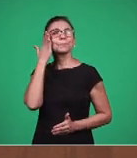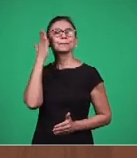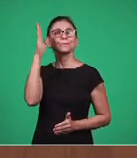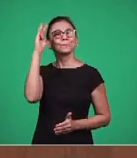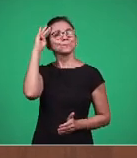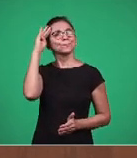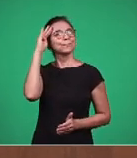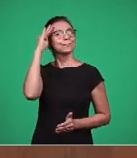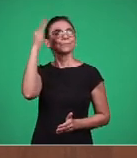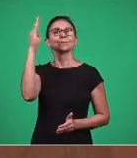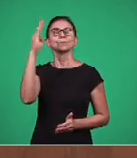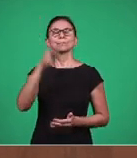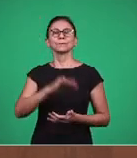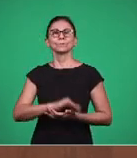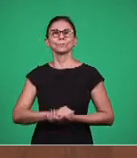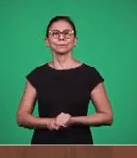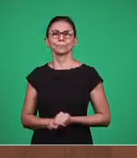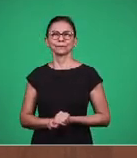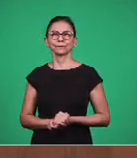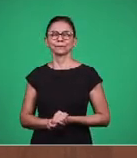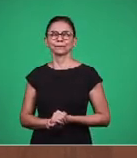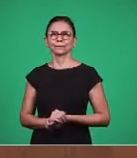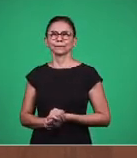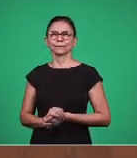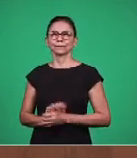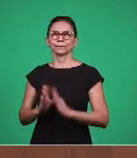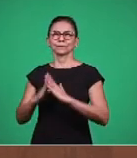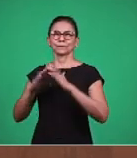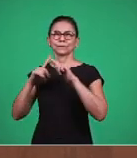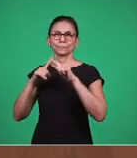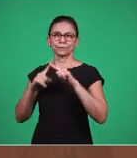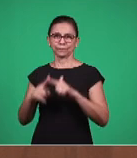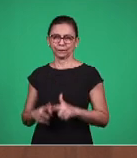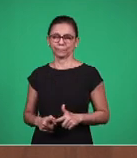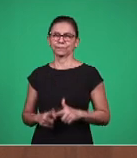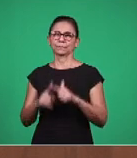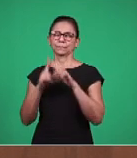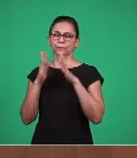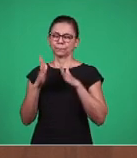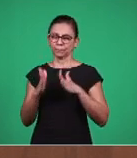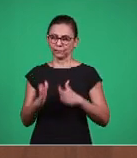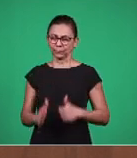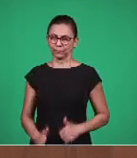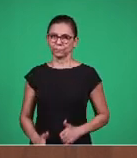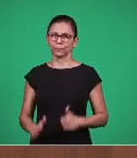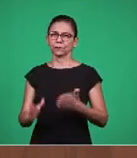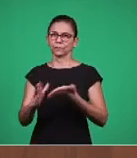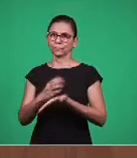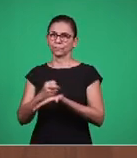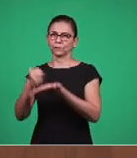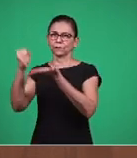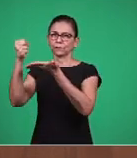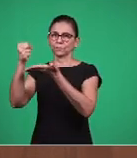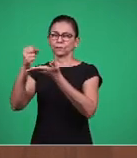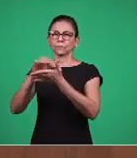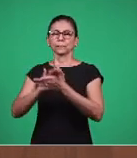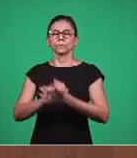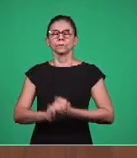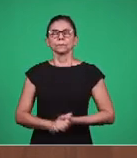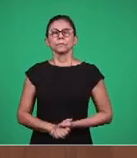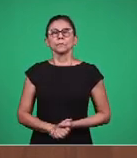fundamento da igreja para esse momento da sua partida.